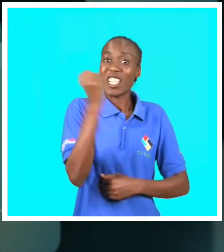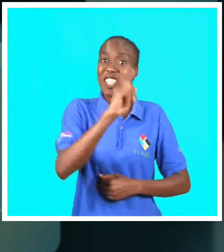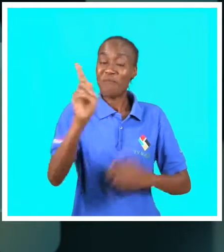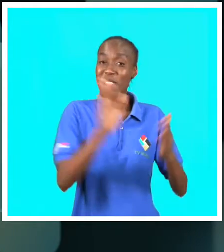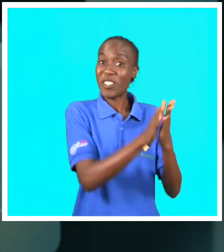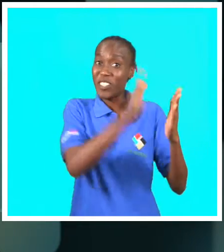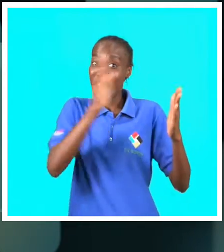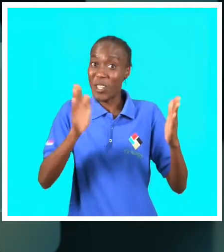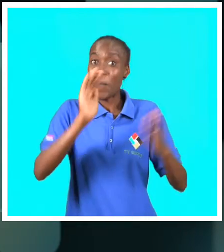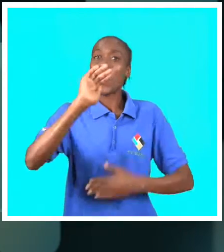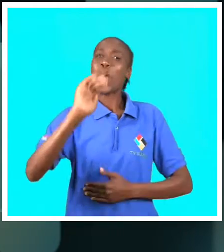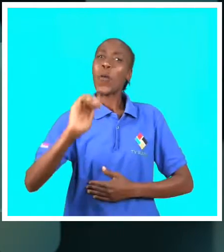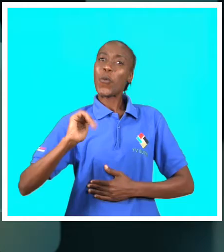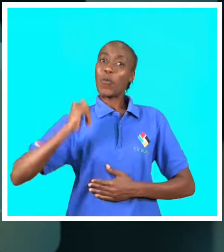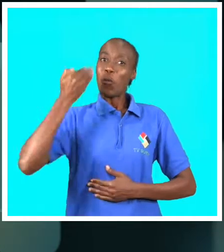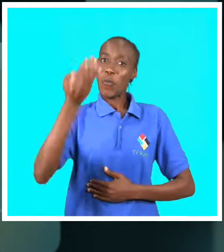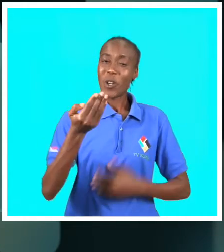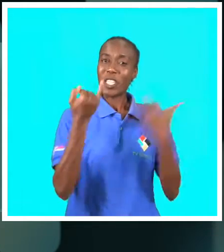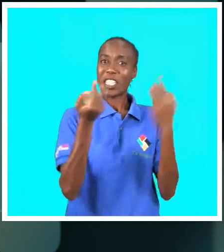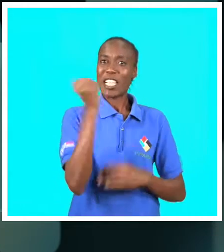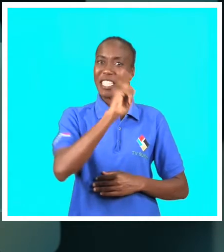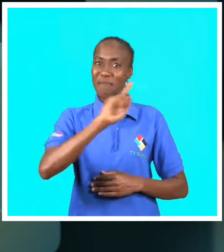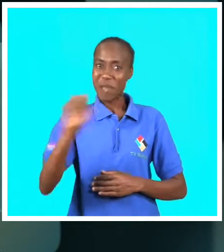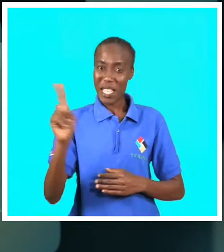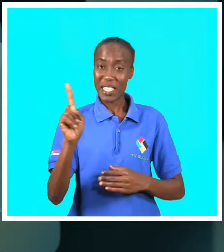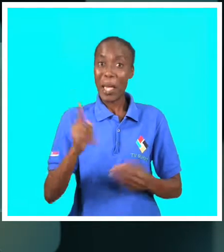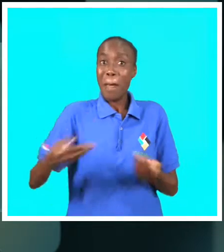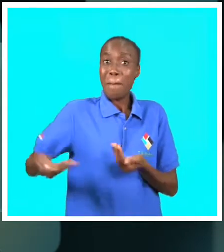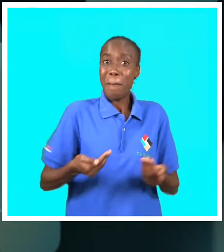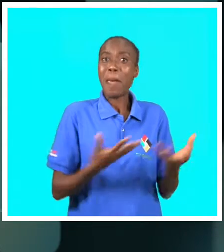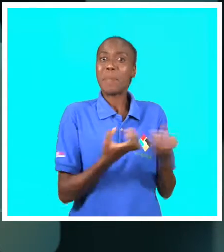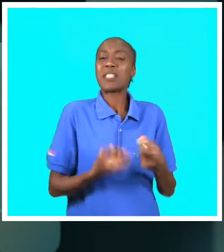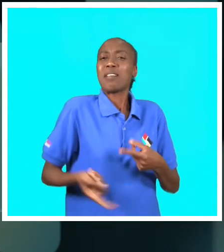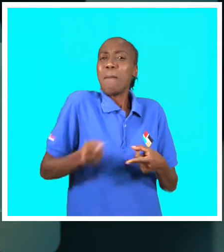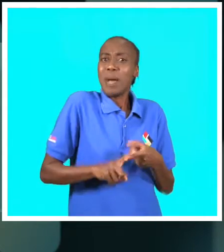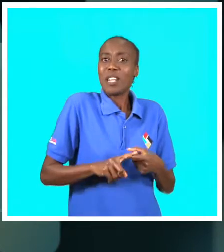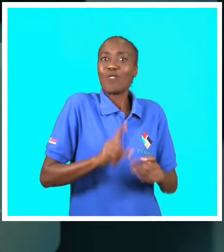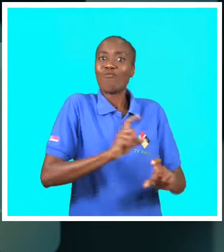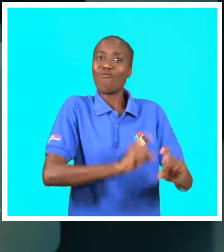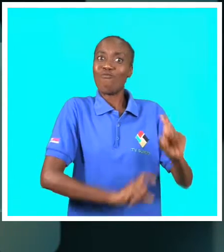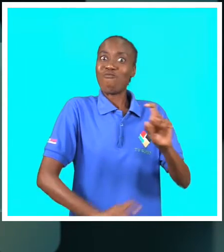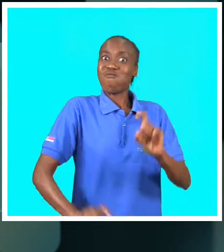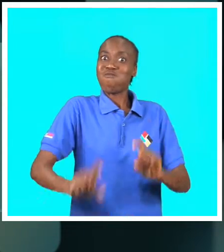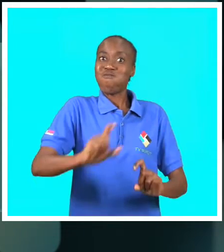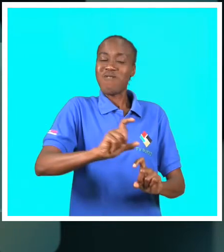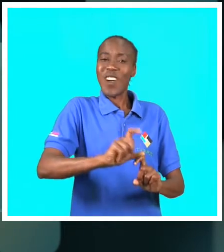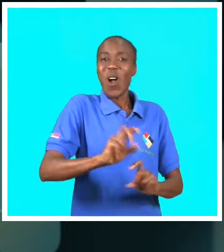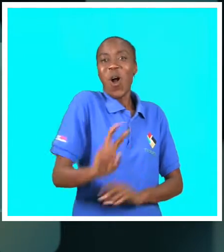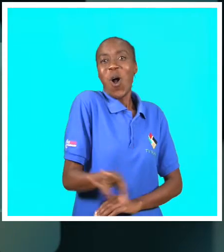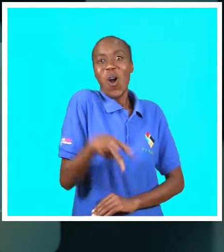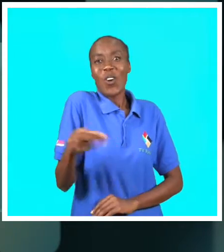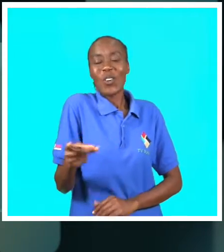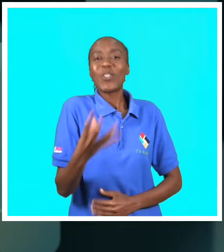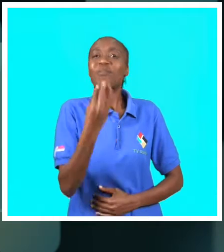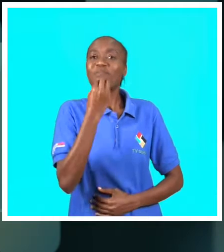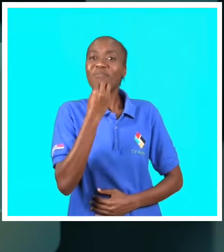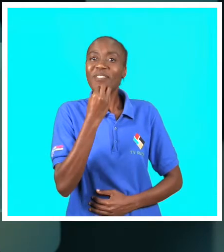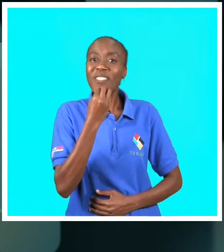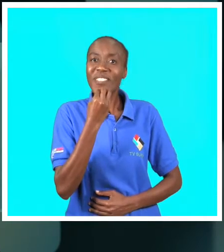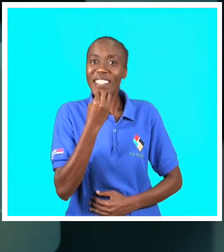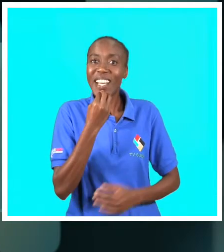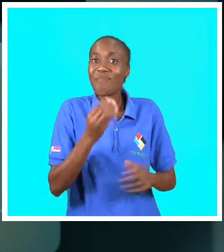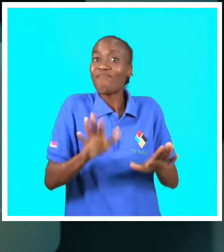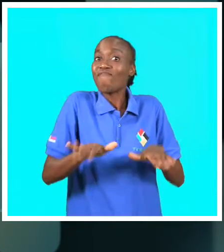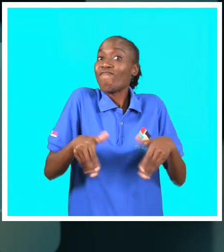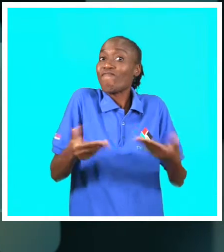até pelo menos os seis meses. Depois dos seis meses, a criança precisa mais, onde já podemos adicionar